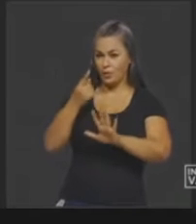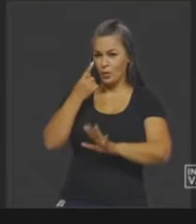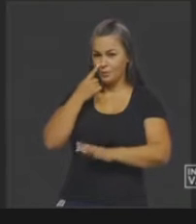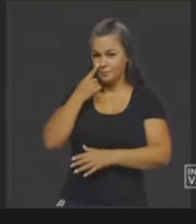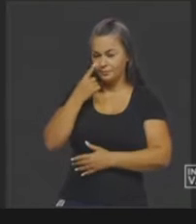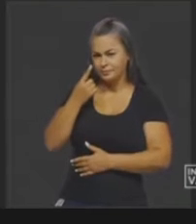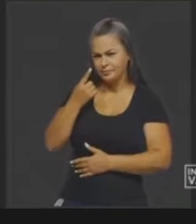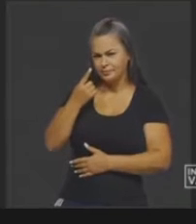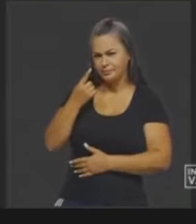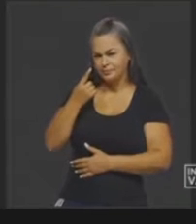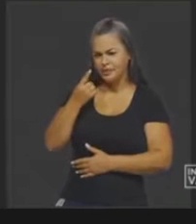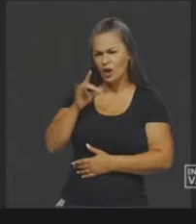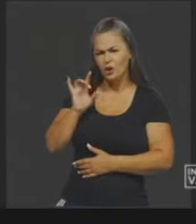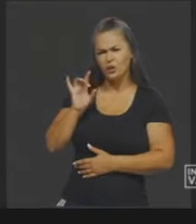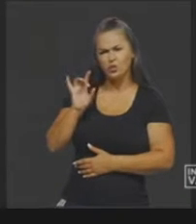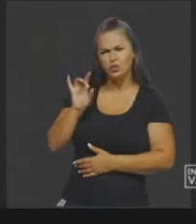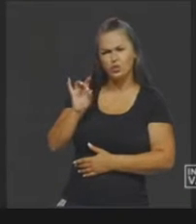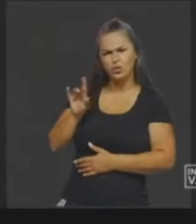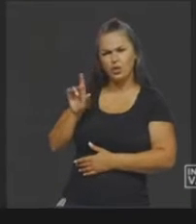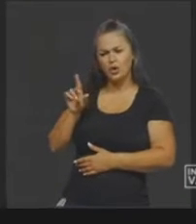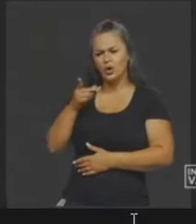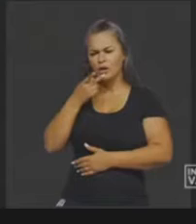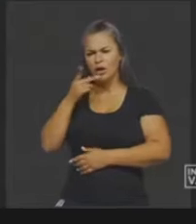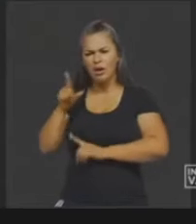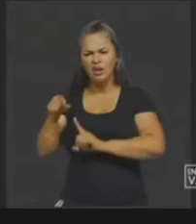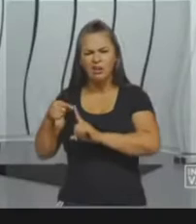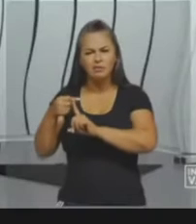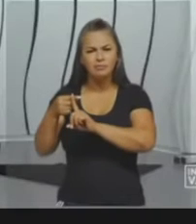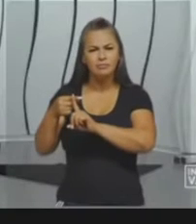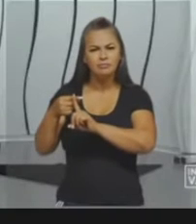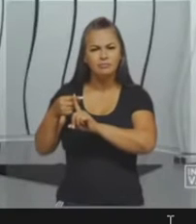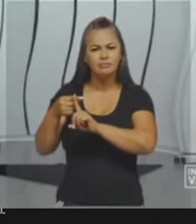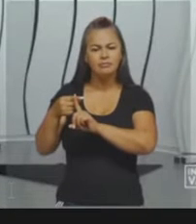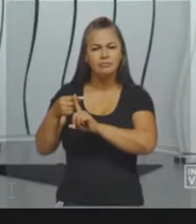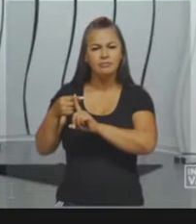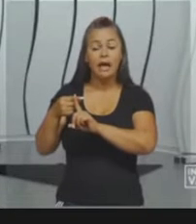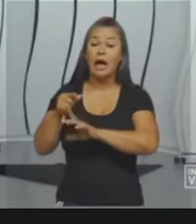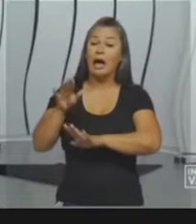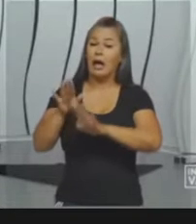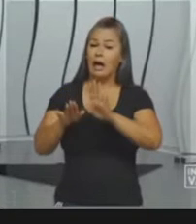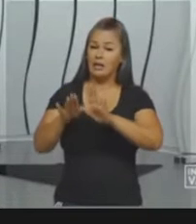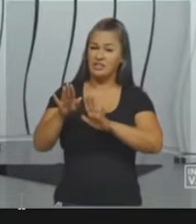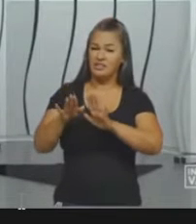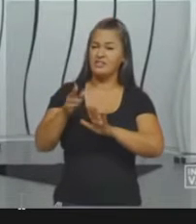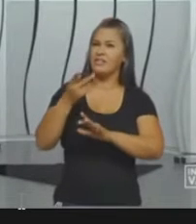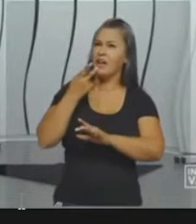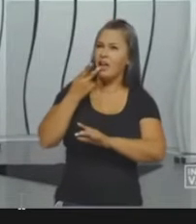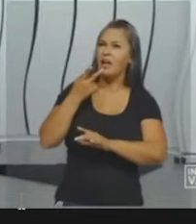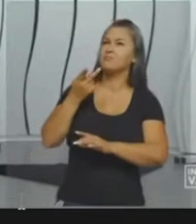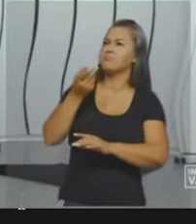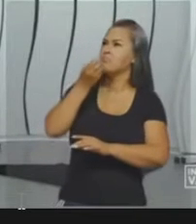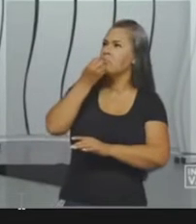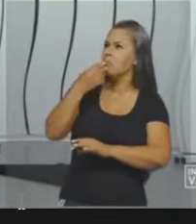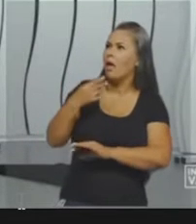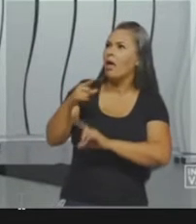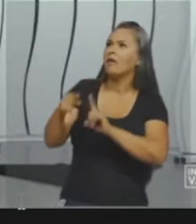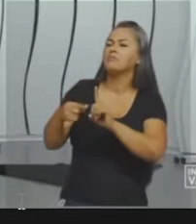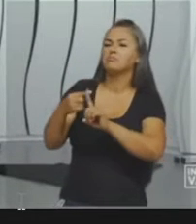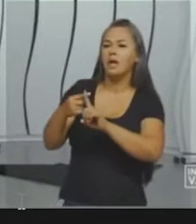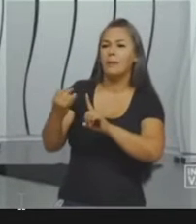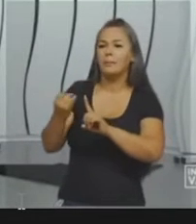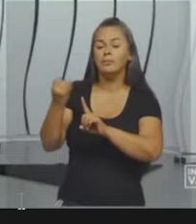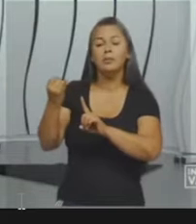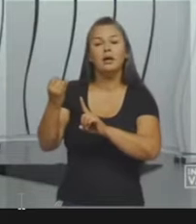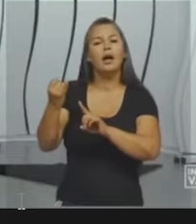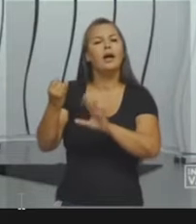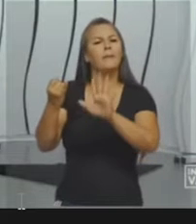pensar apenas no que é positivo, Algo é importante para a gente porque nos faz bem? Sim. Mas algo também